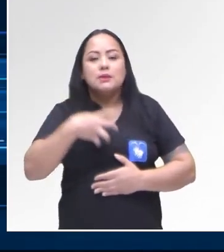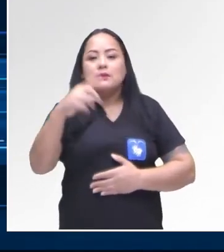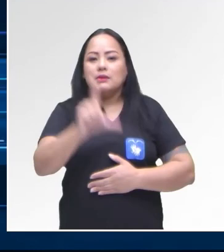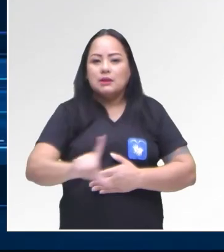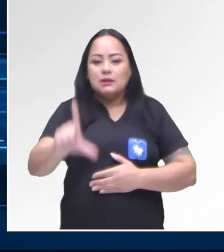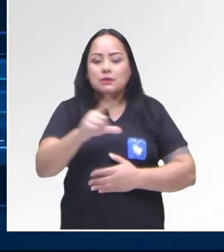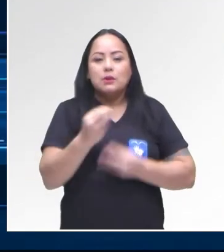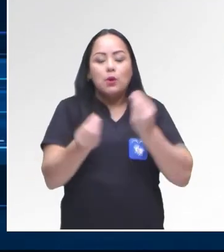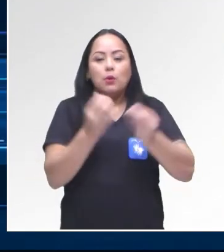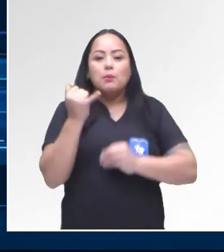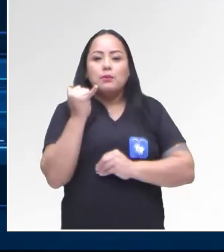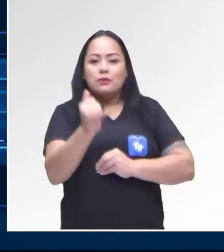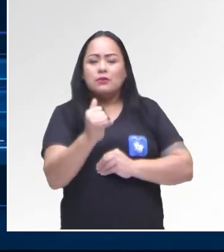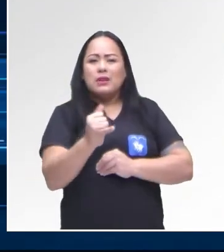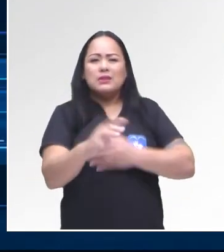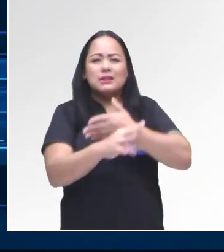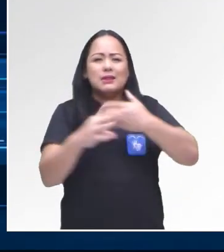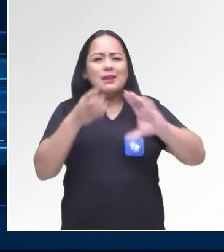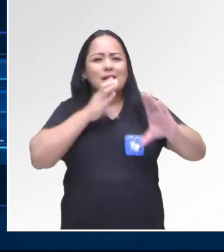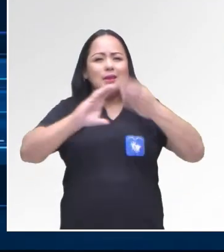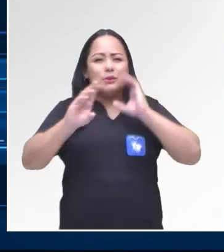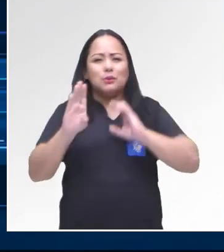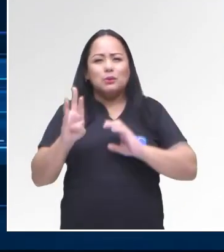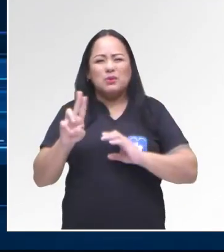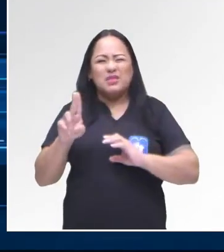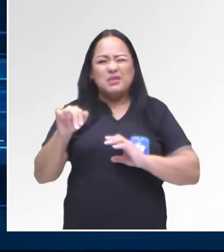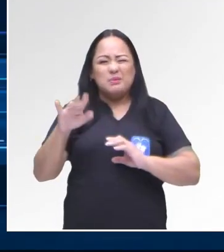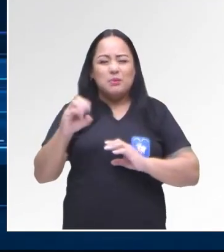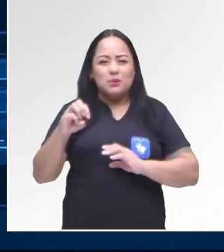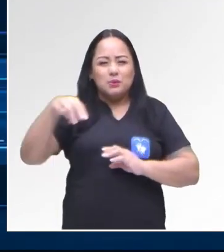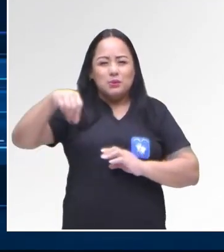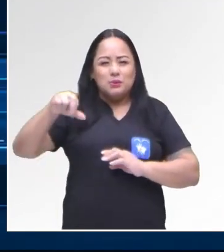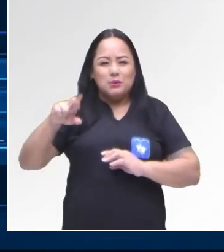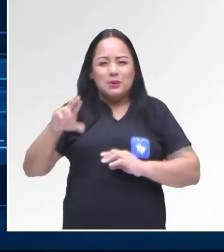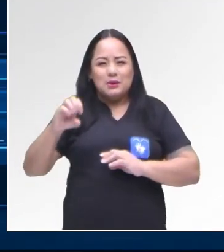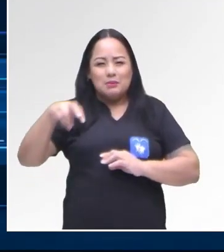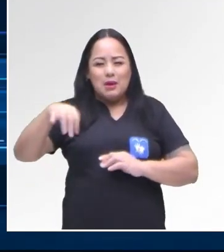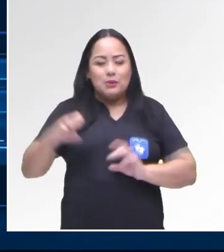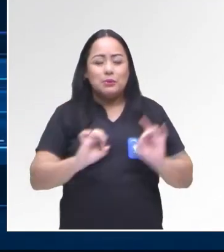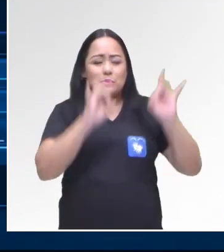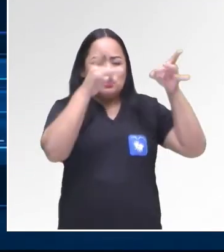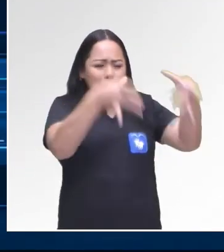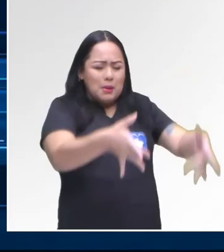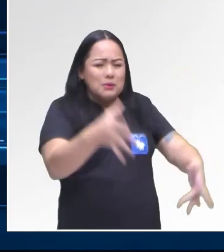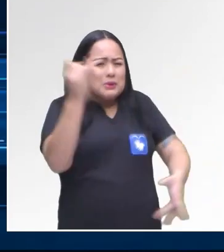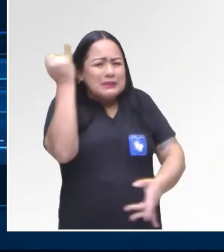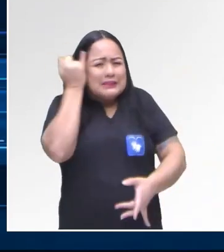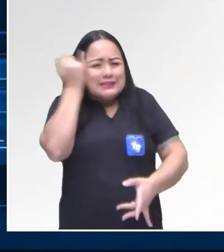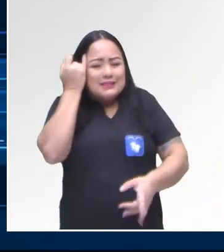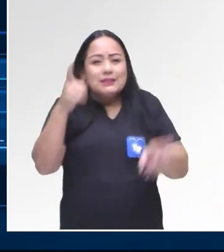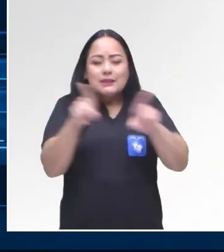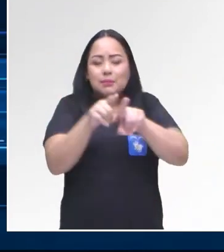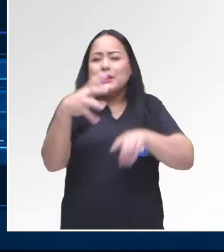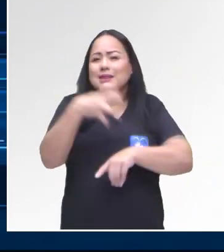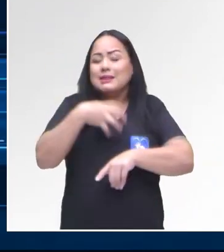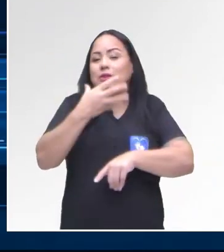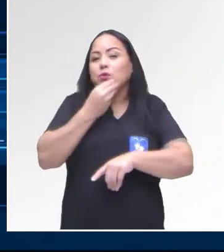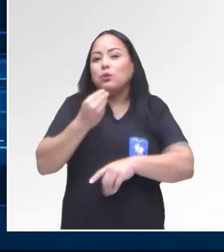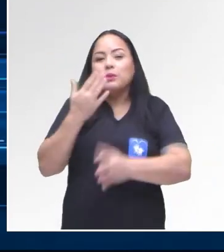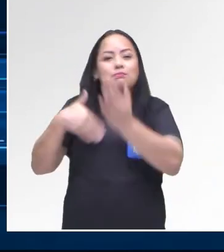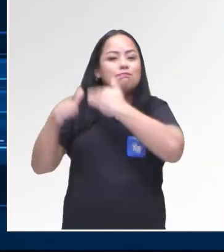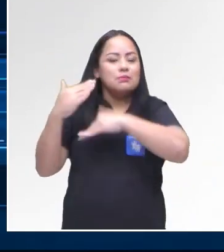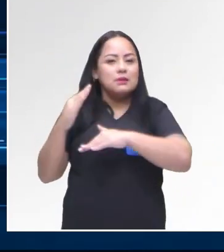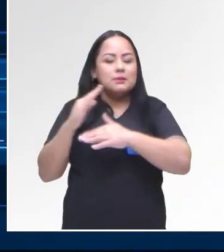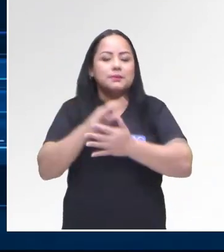como diz lá Bruno e Marrone, não é verdade? Não abandono, eu não aguento. É assim que se sente também o homem naquele